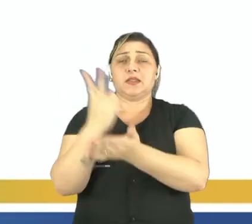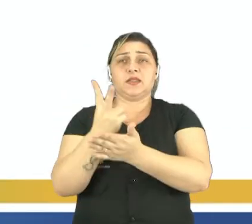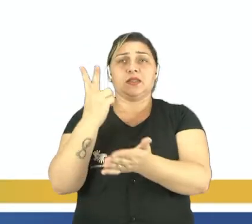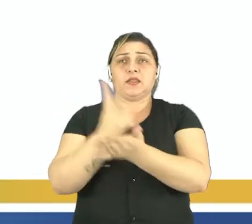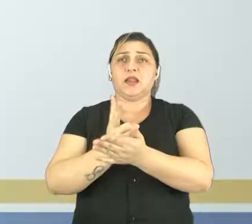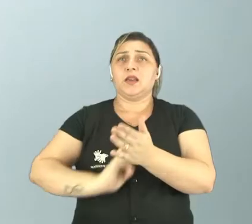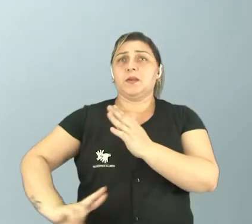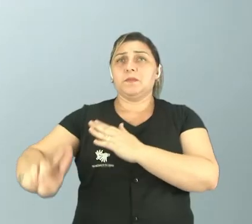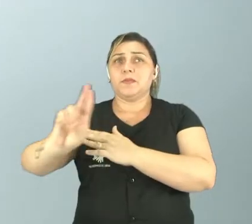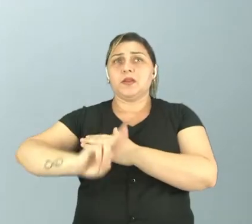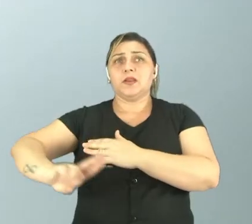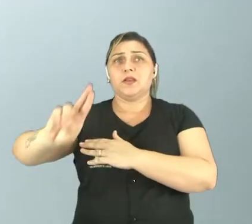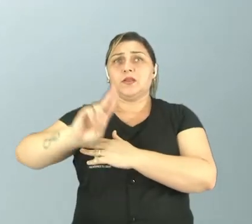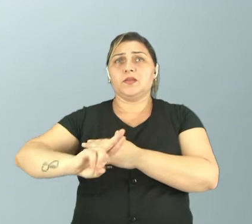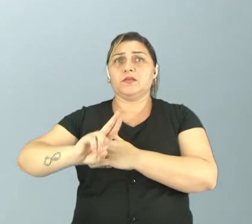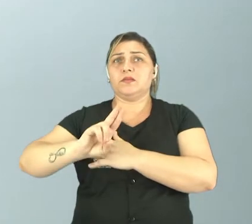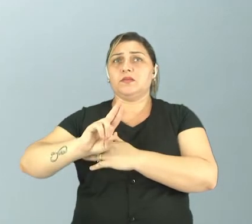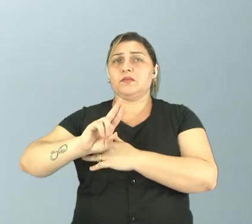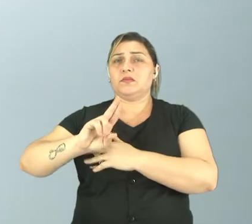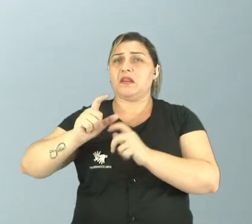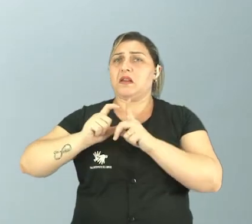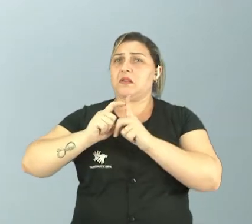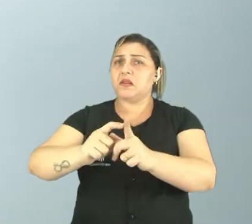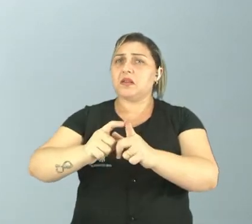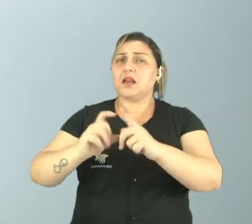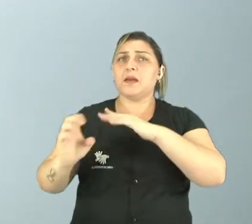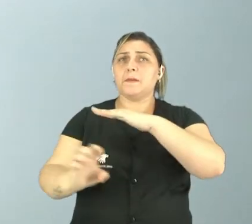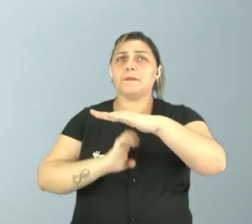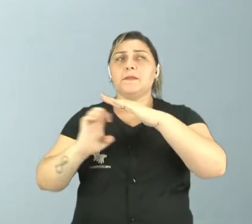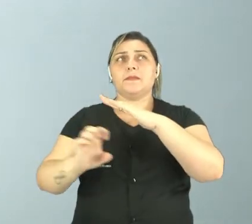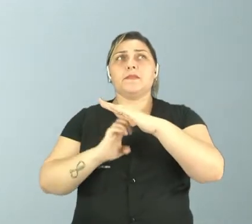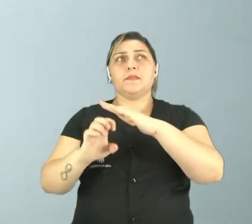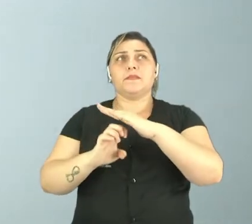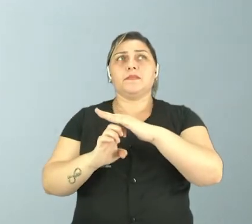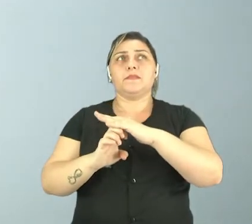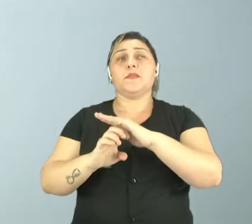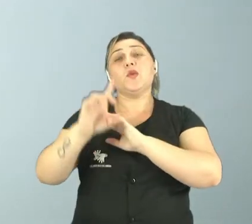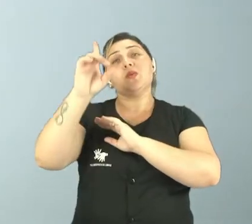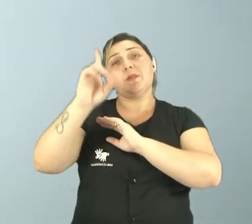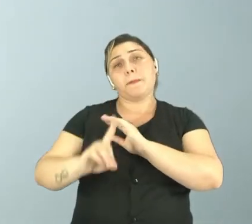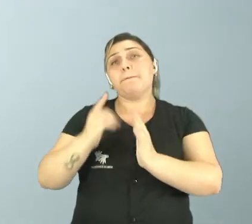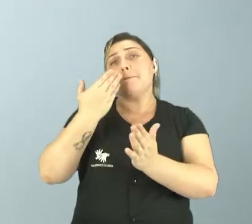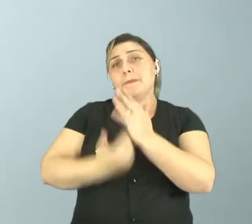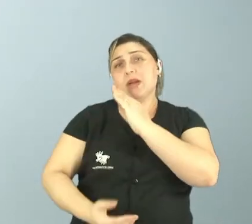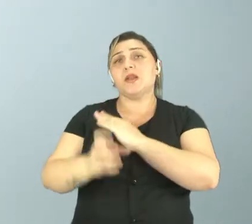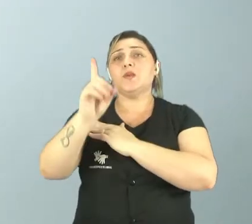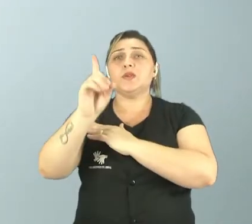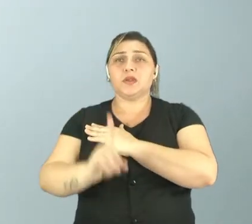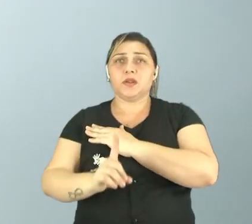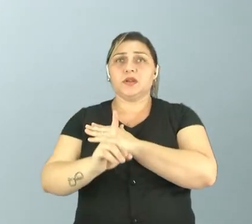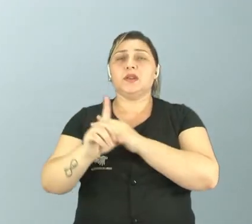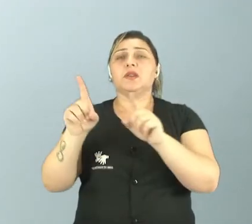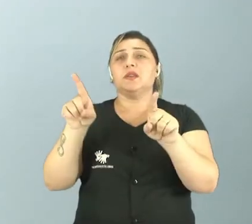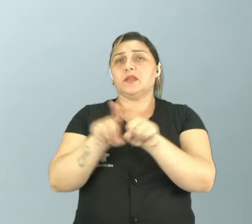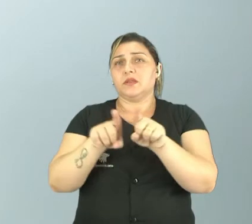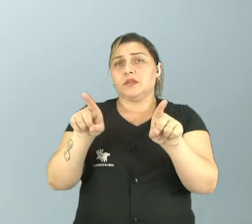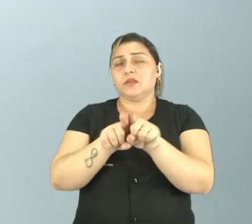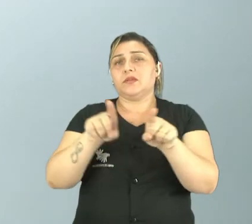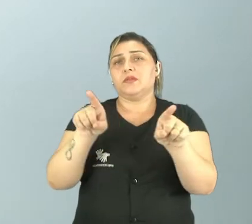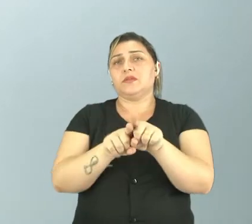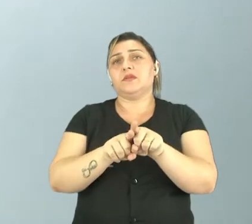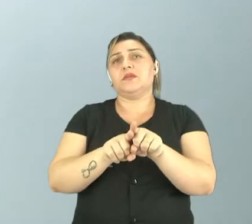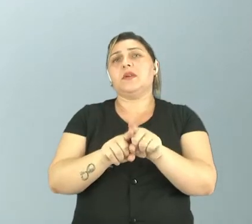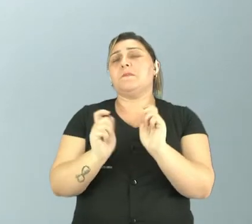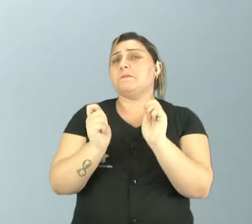adianta vocês irem xingar a empresa, tá bom? Que aí vocês vão estar saindo do direito de vocês e perdendo